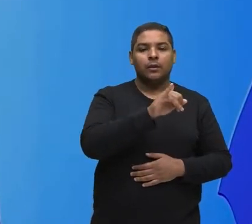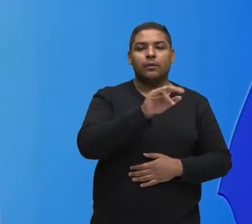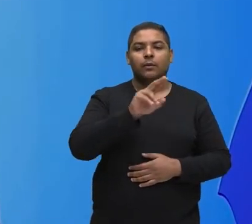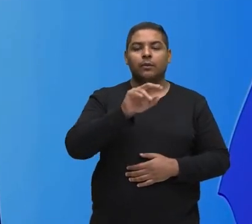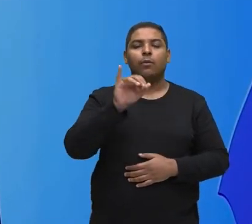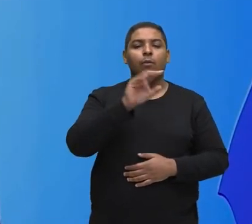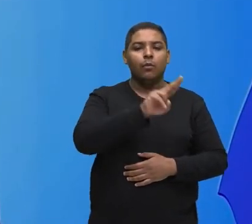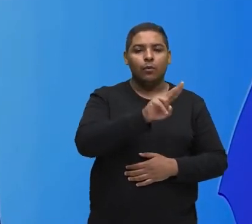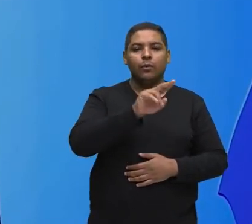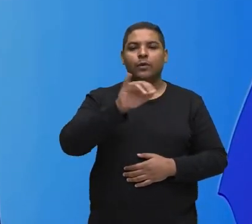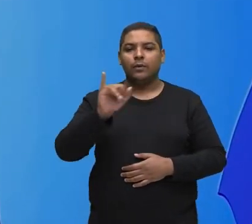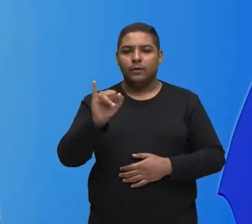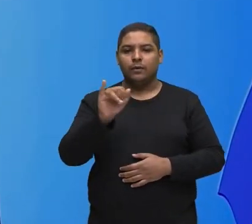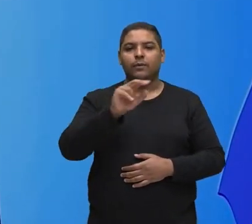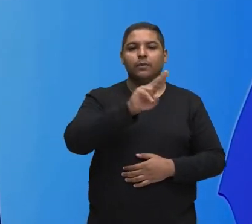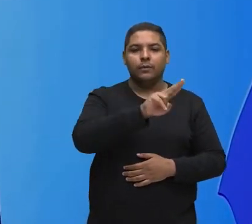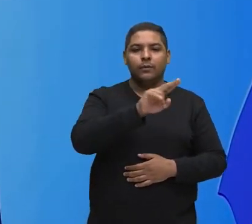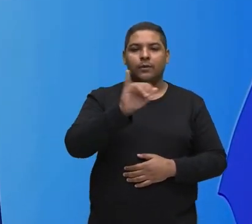I, U, I.